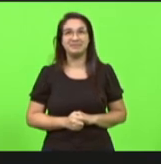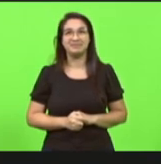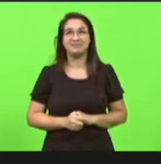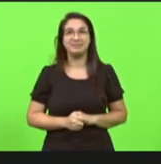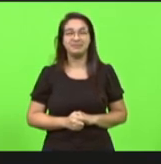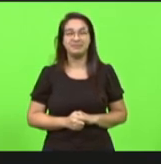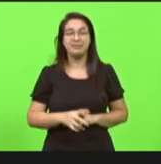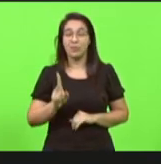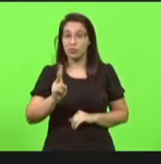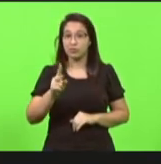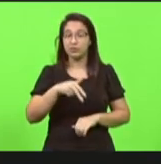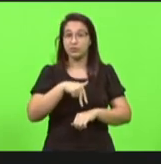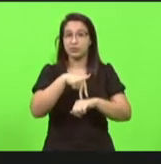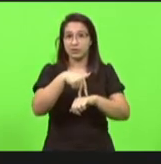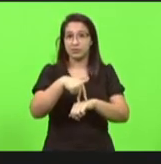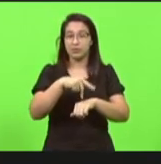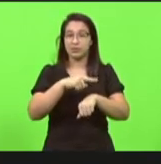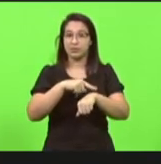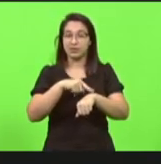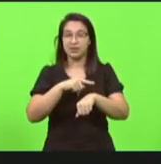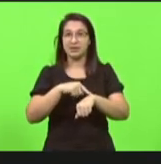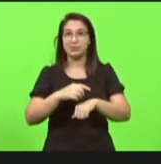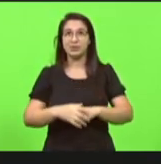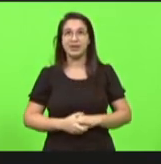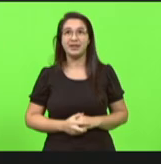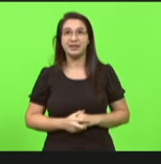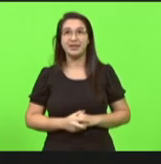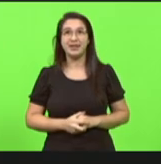mais uns minutos.